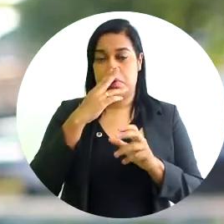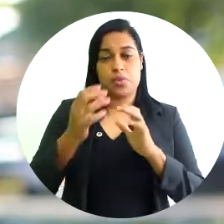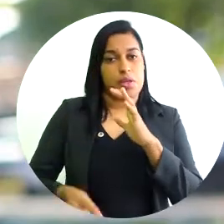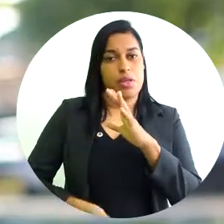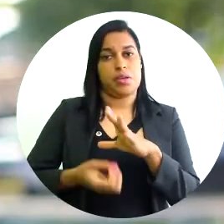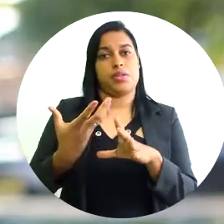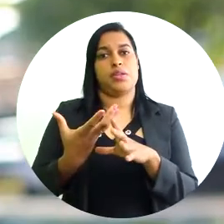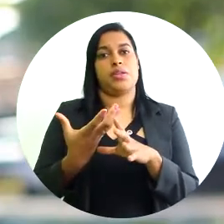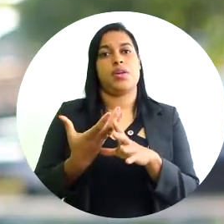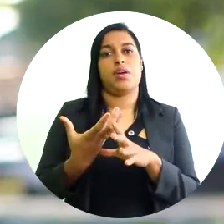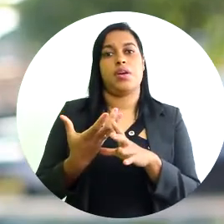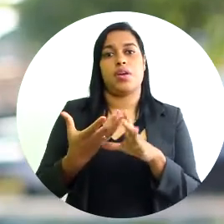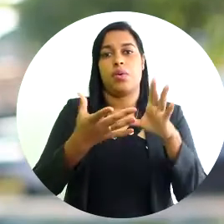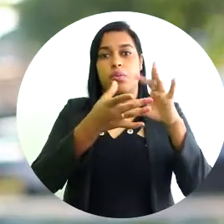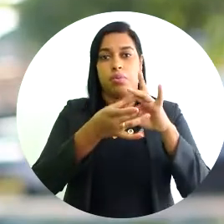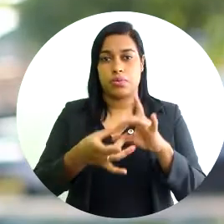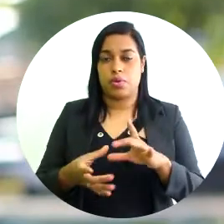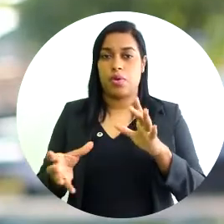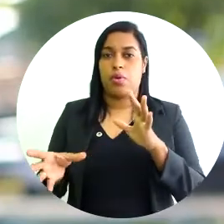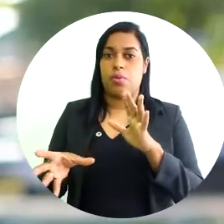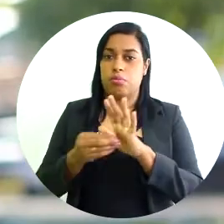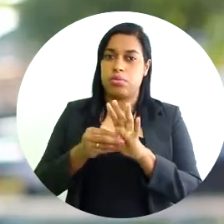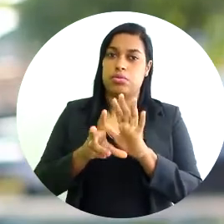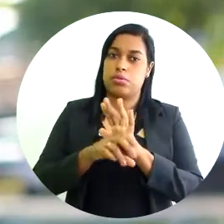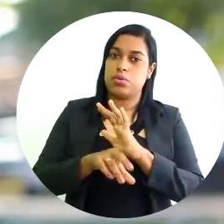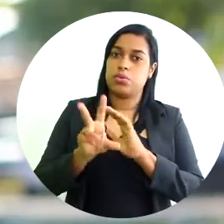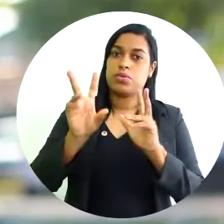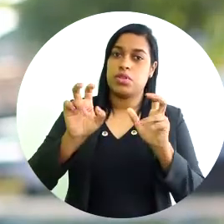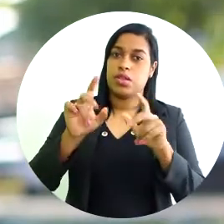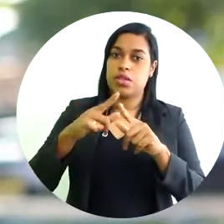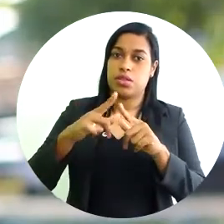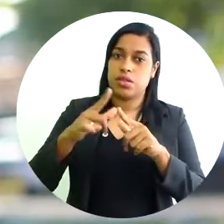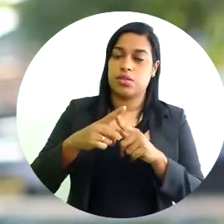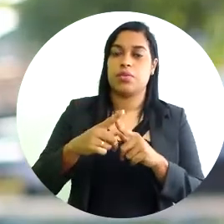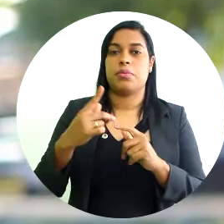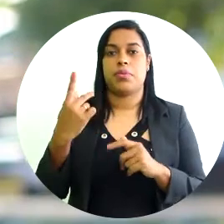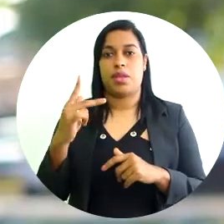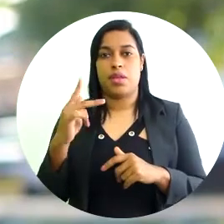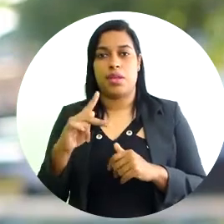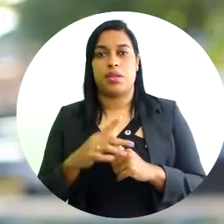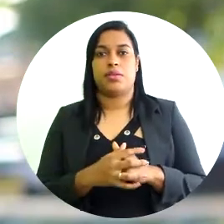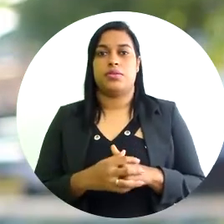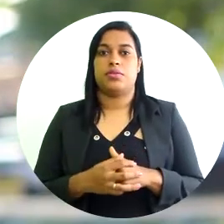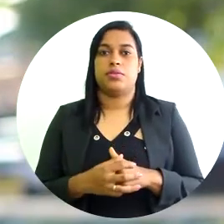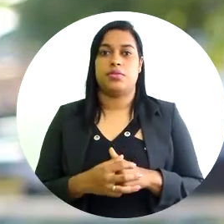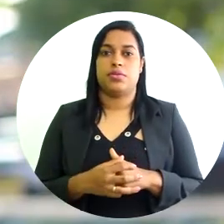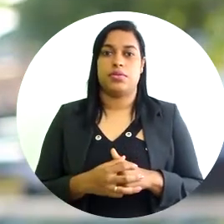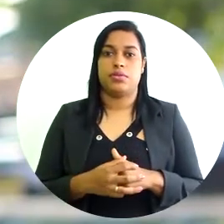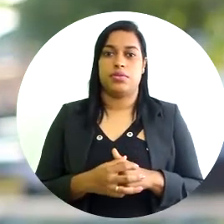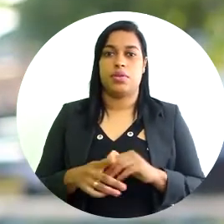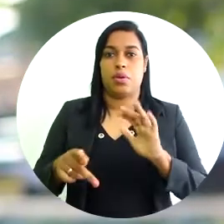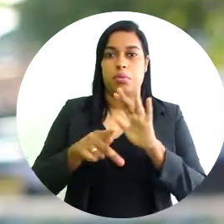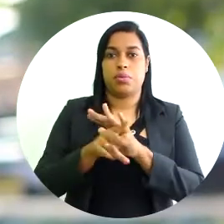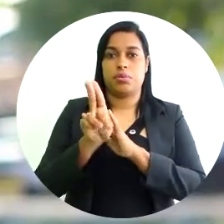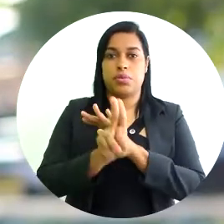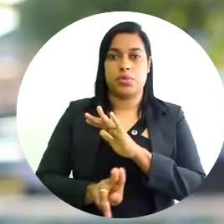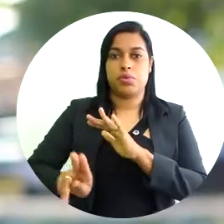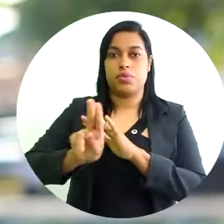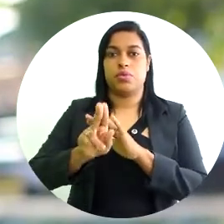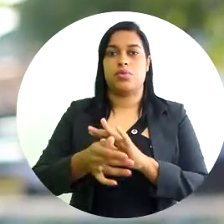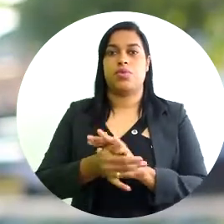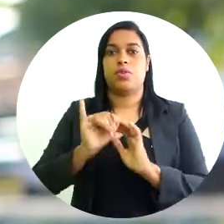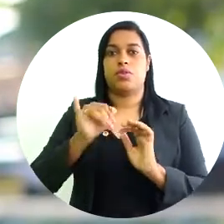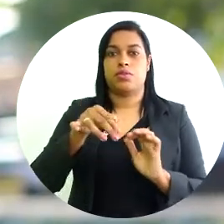cria o conteúdo e você mesmo dá um título, dá um assunto para elas, então o próprio usuário participa do